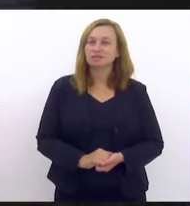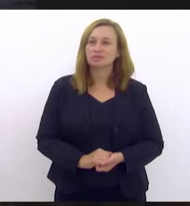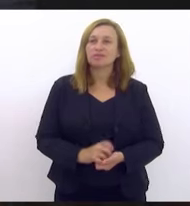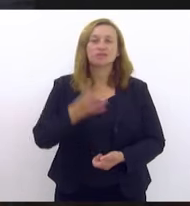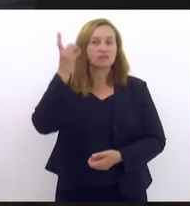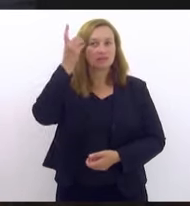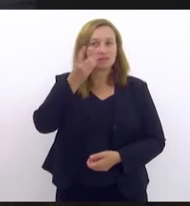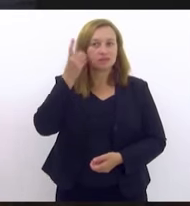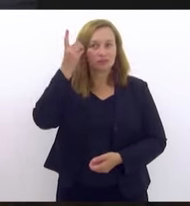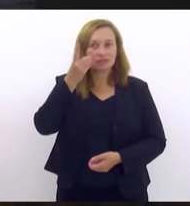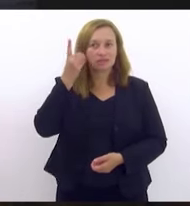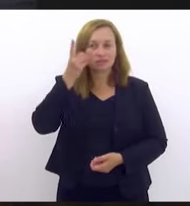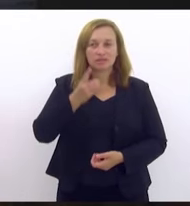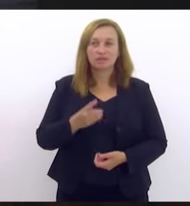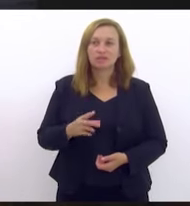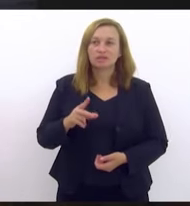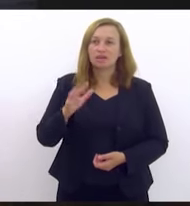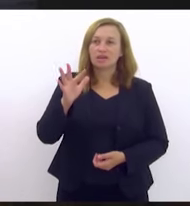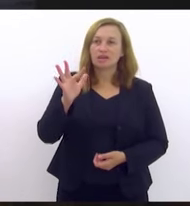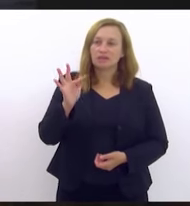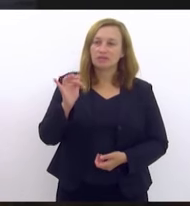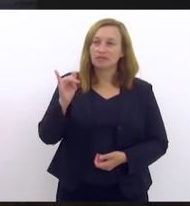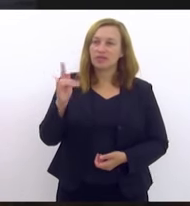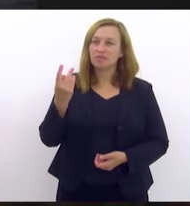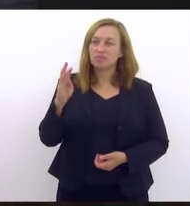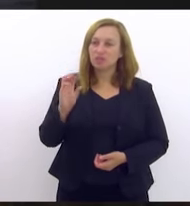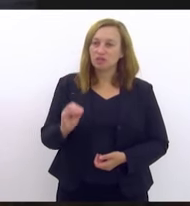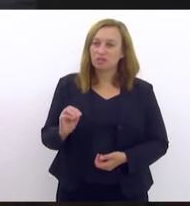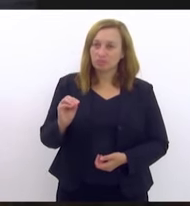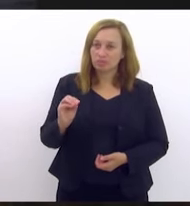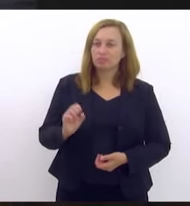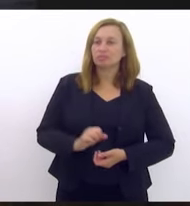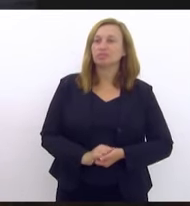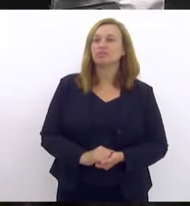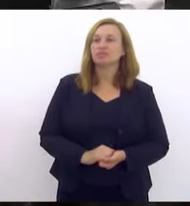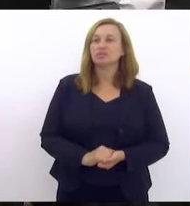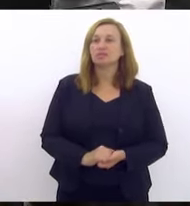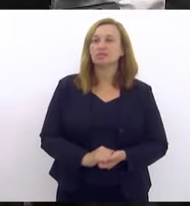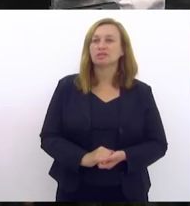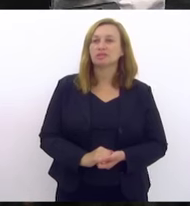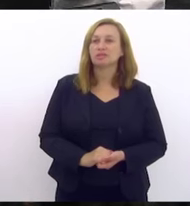Deputado Filipinho Raves.